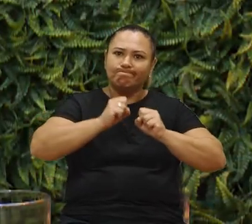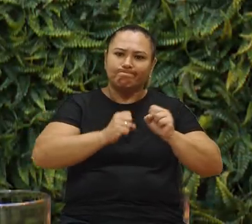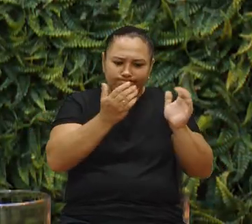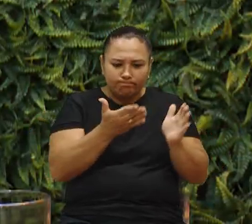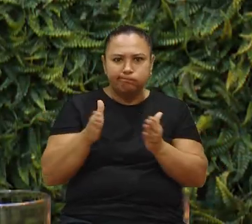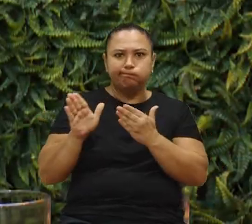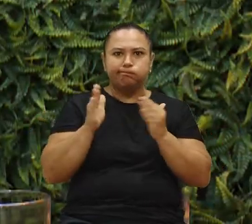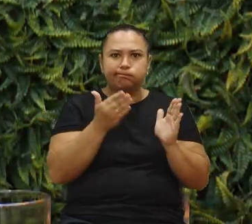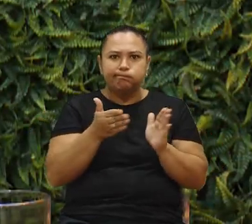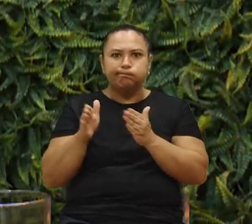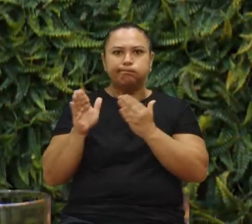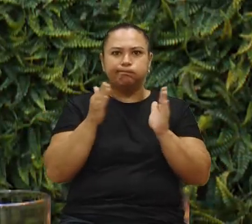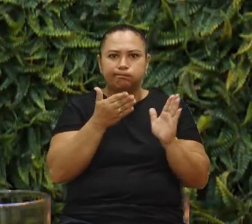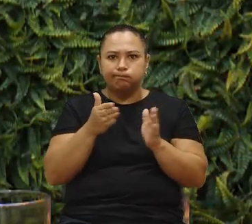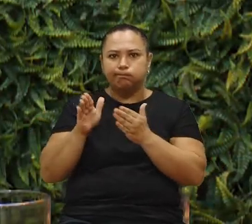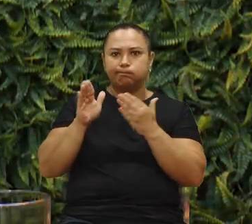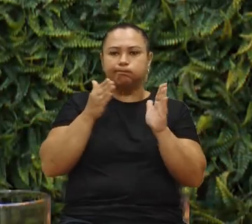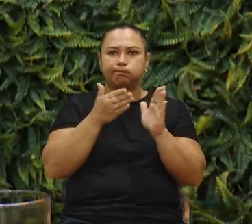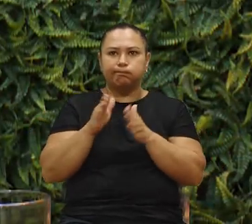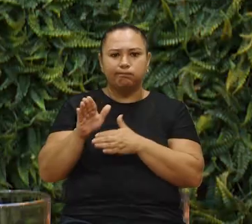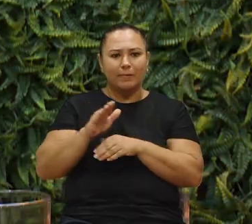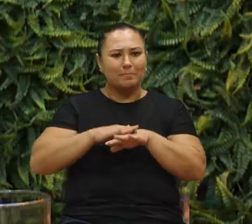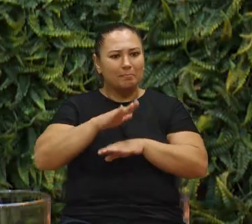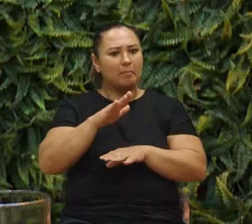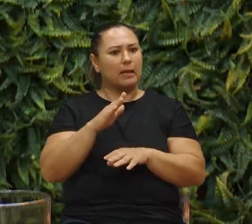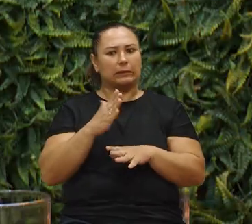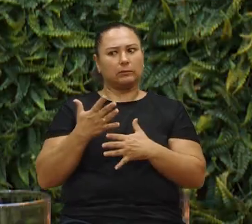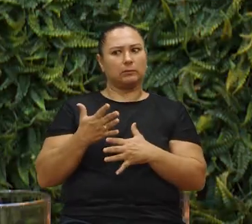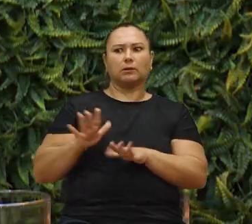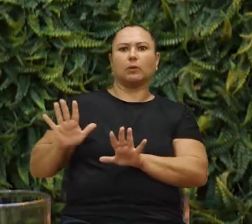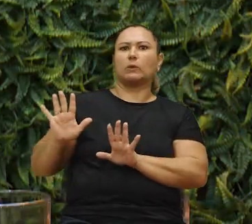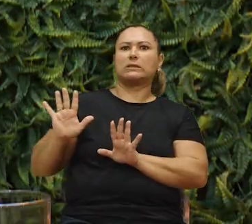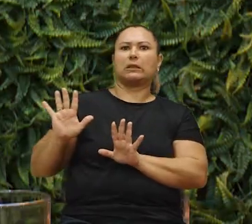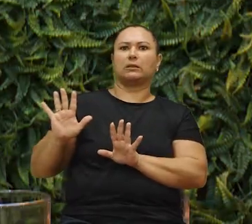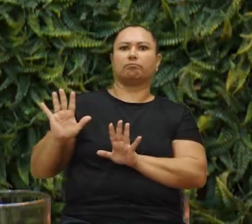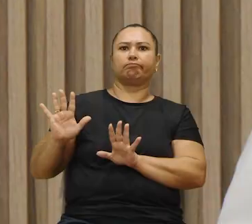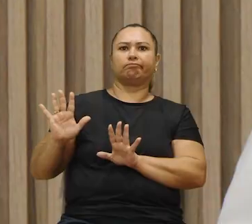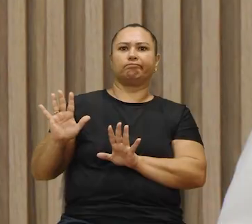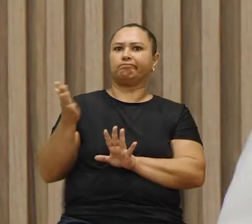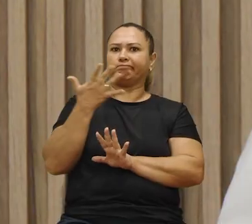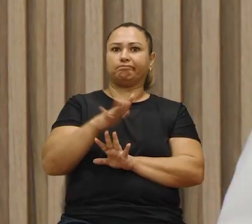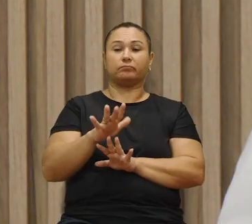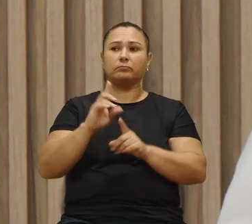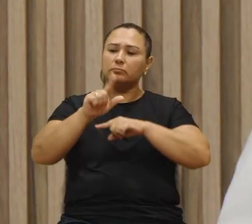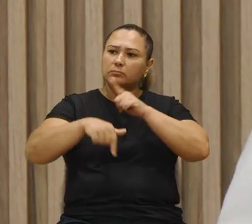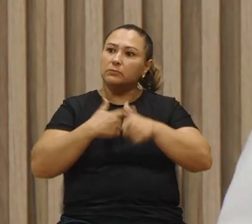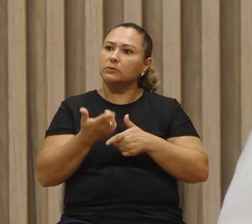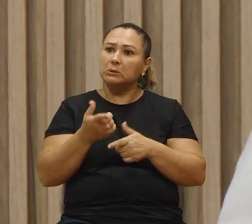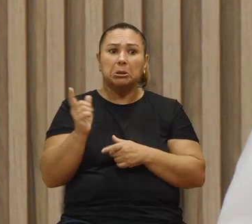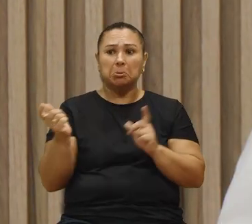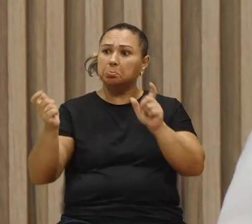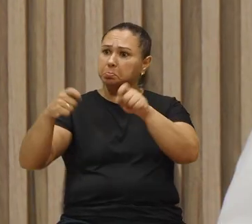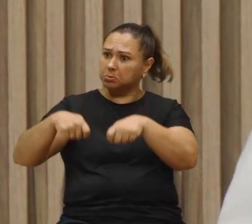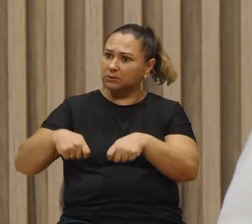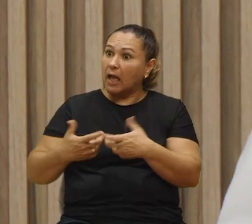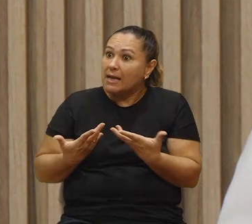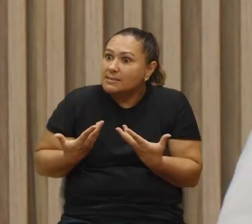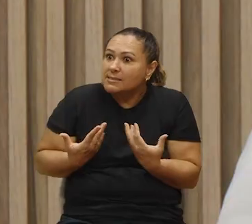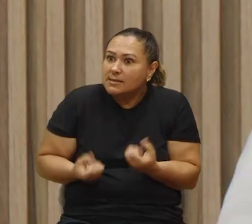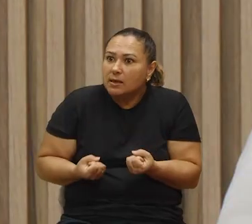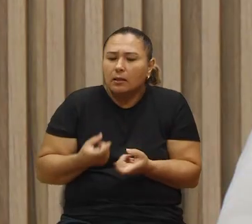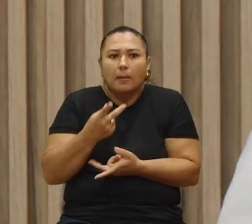né? Com perdão dessa expressão, mas as pessoas têm mais resistência. Só que quando elas se abrem para